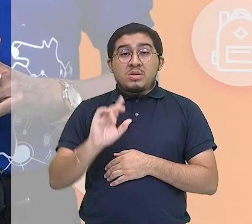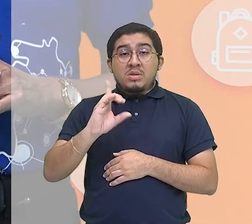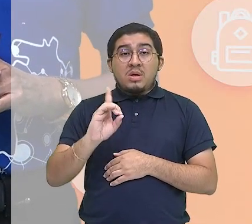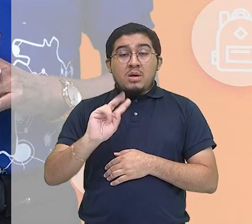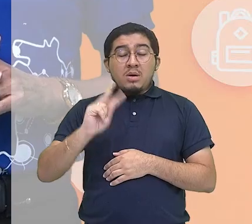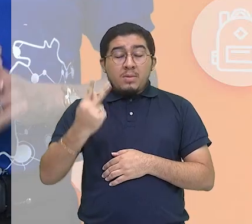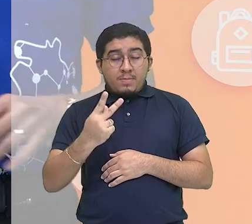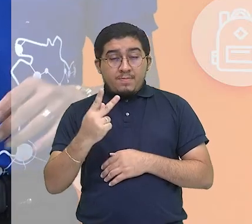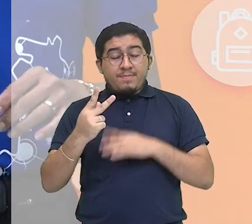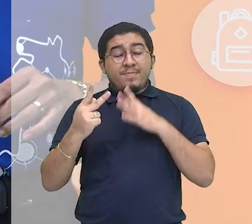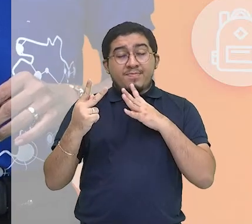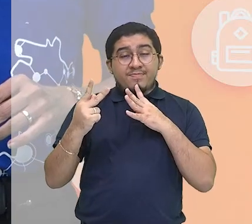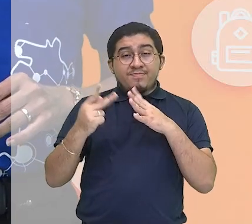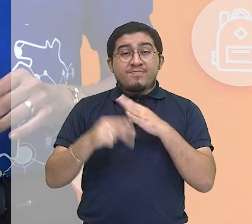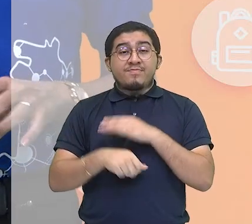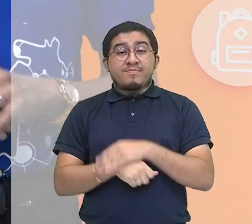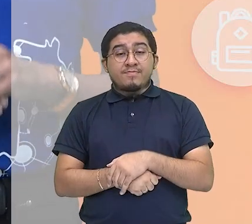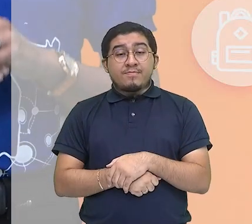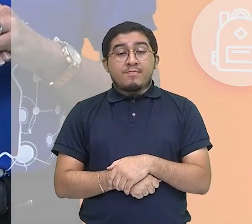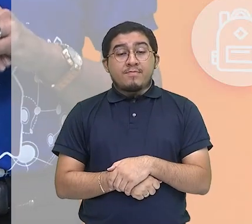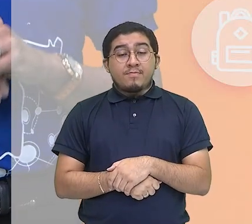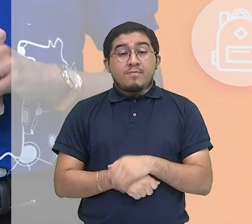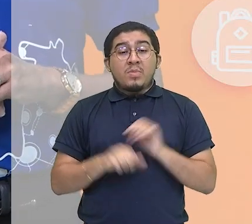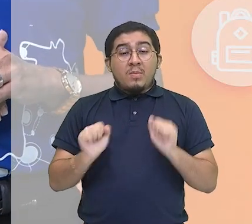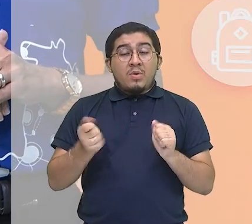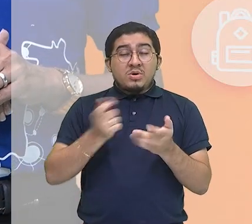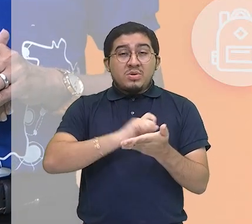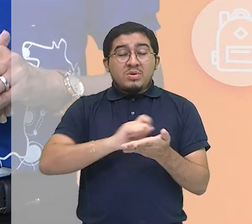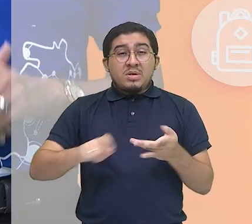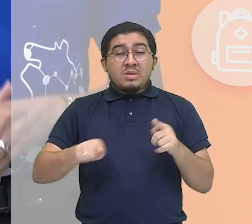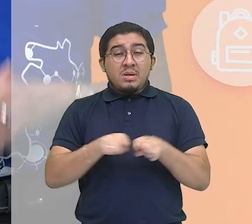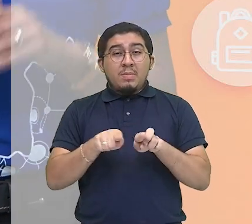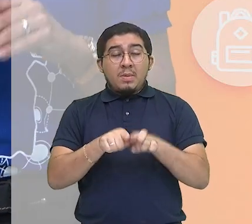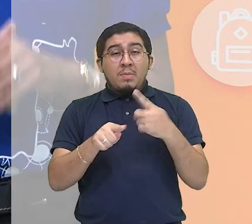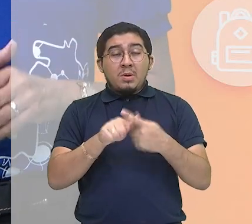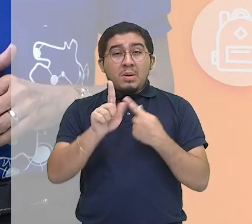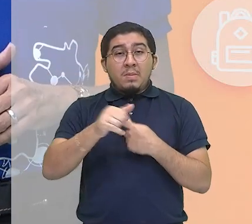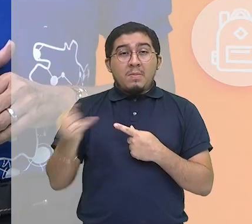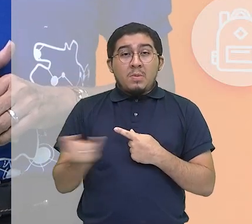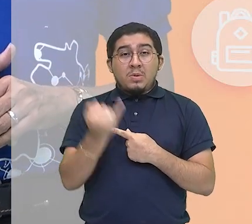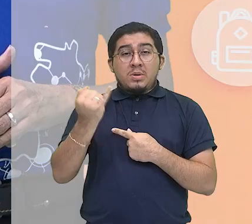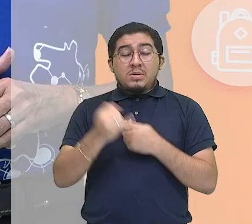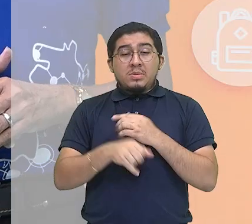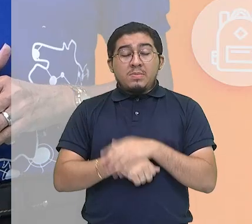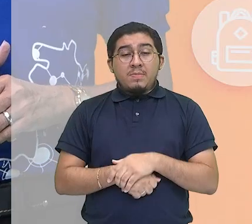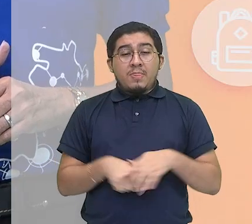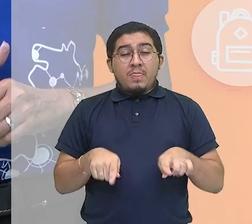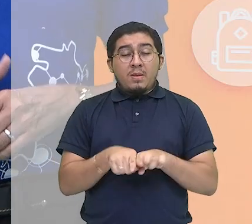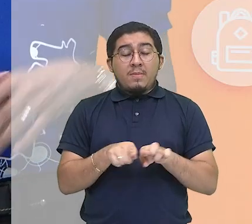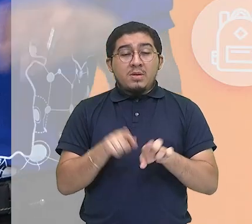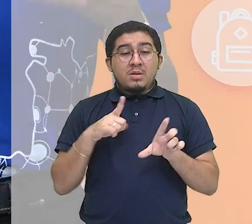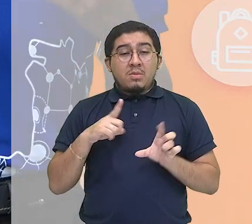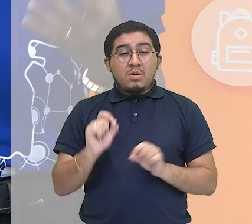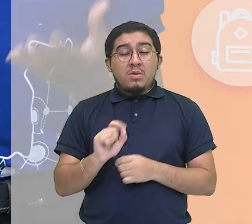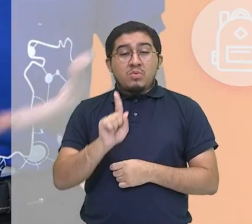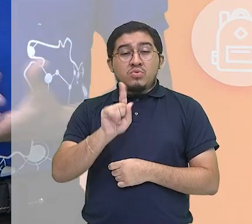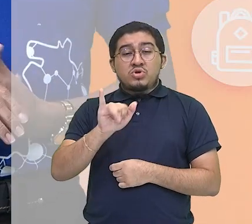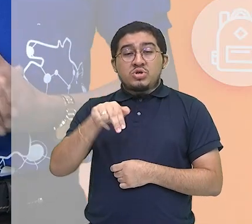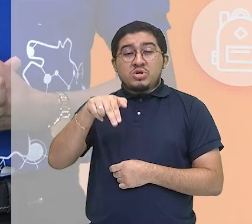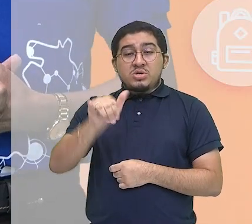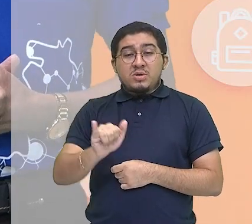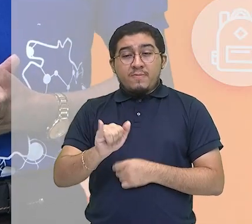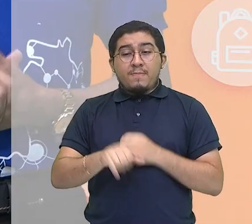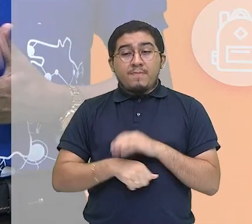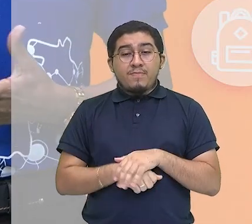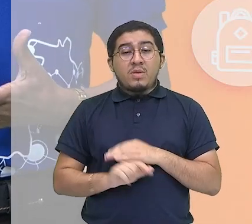o IDH, anotem, esse índice é muito importante. Também falamos do índice Gini, é outro